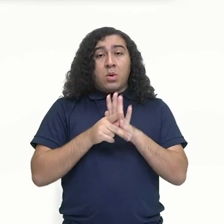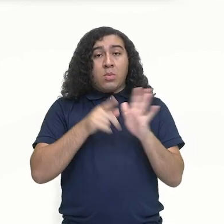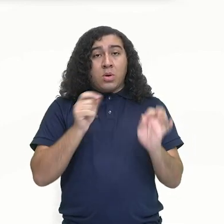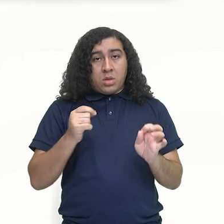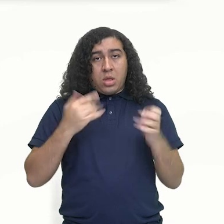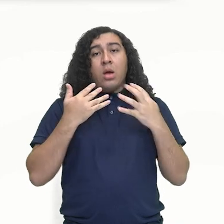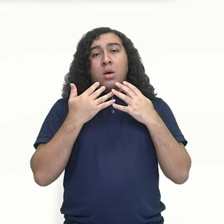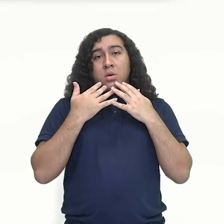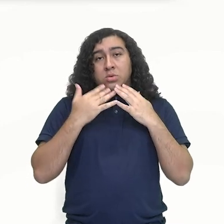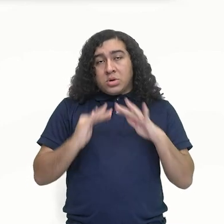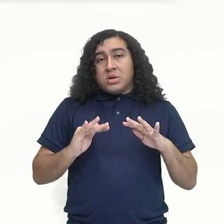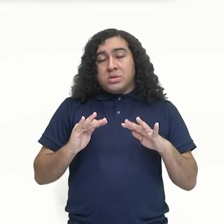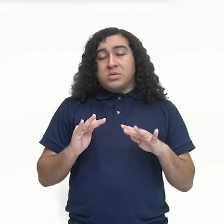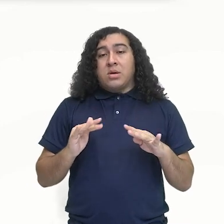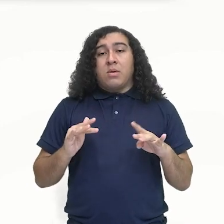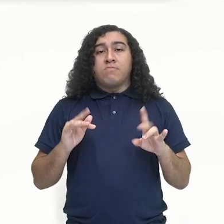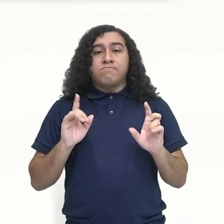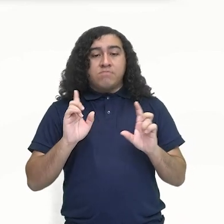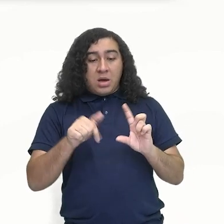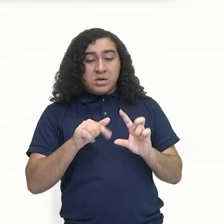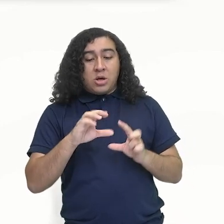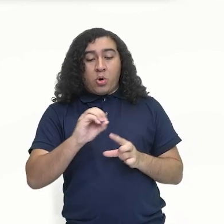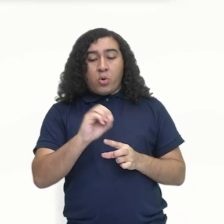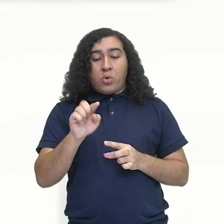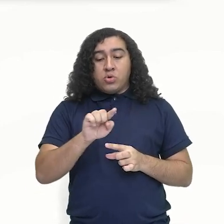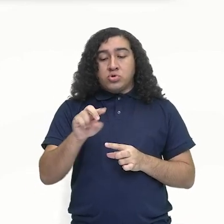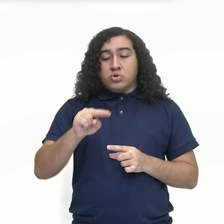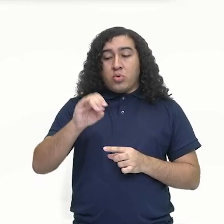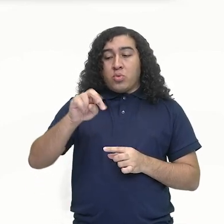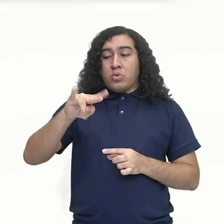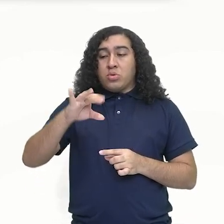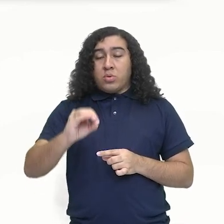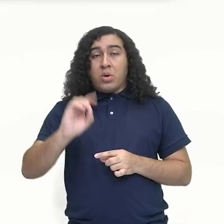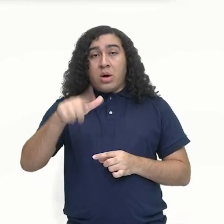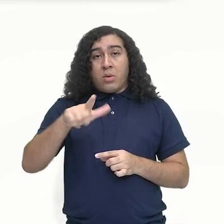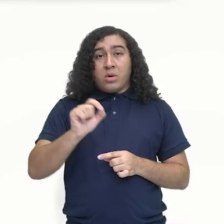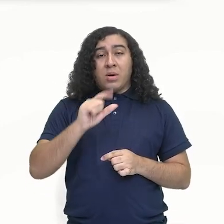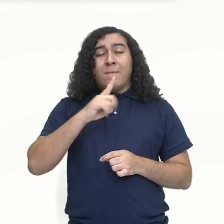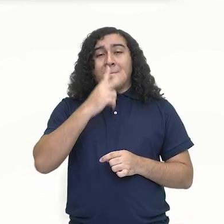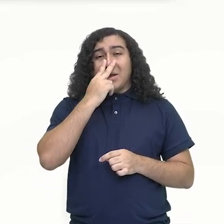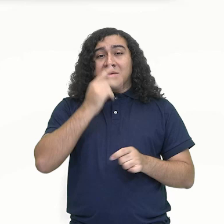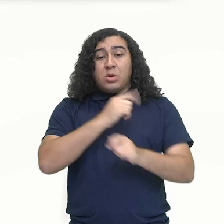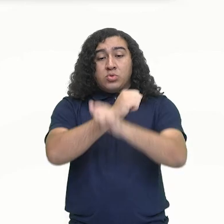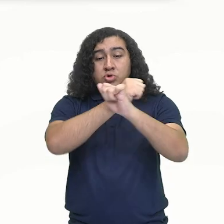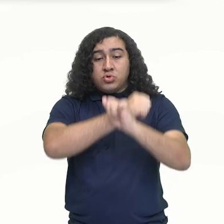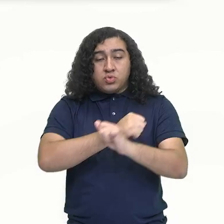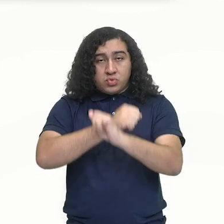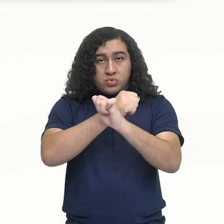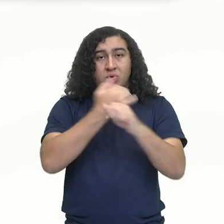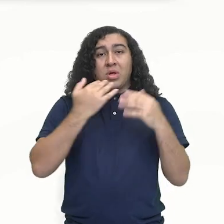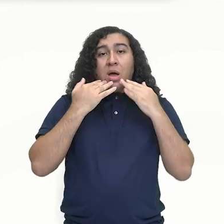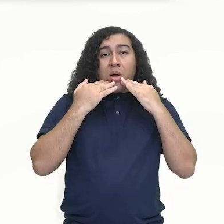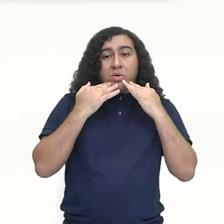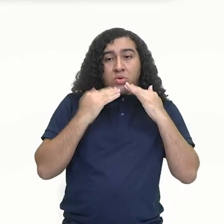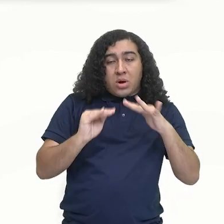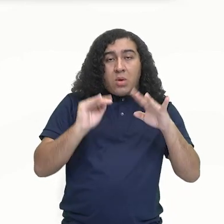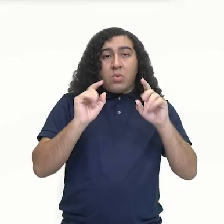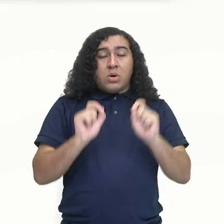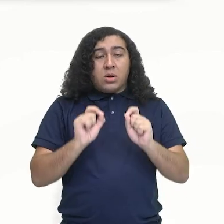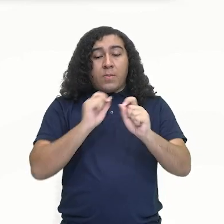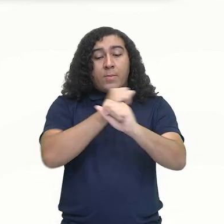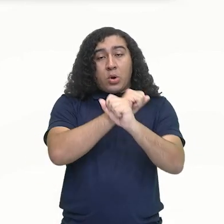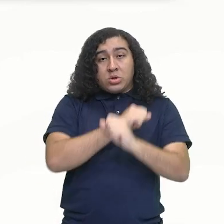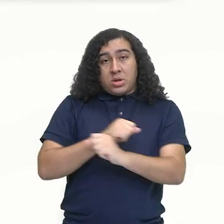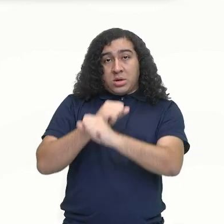própria natureza. A camada de ozônio, ela vai funcionar como um escudo natural que vai